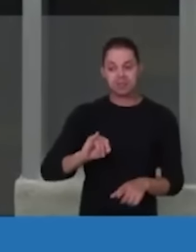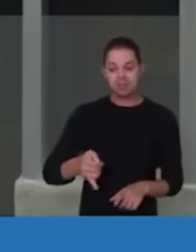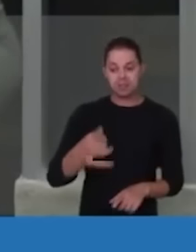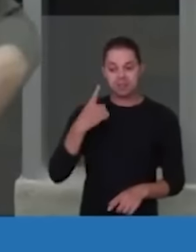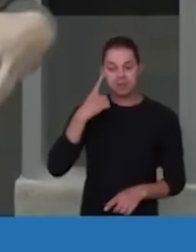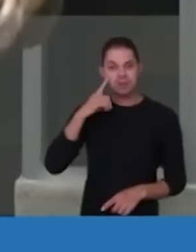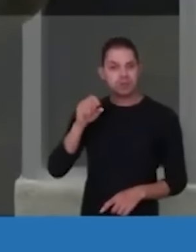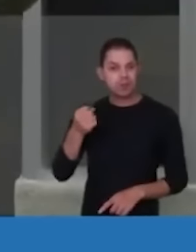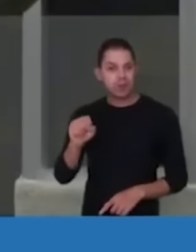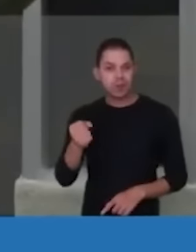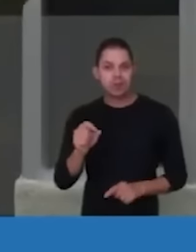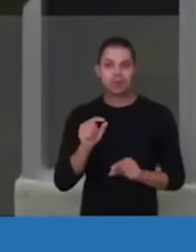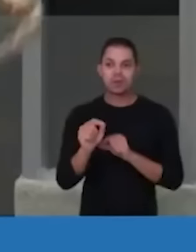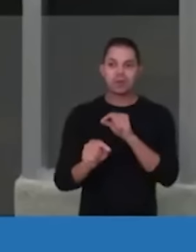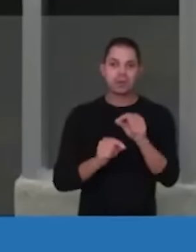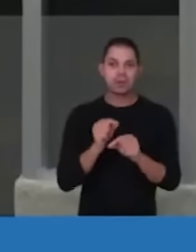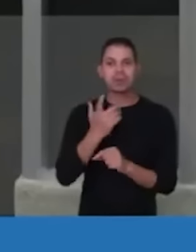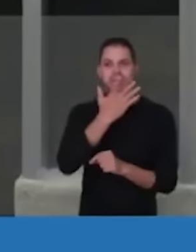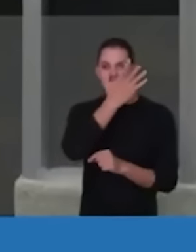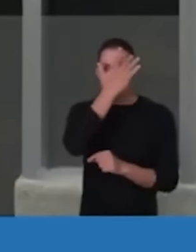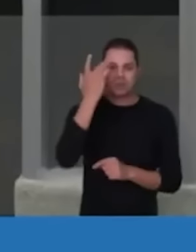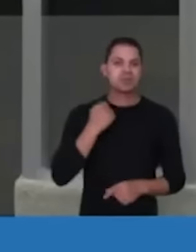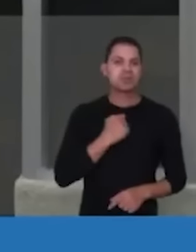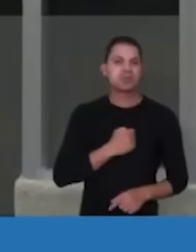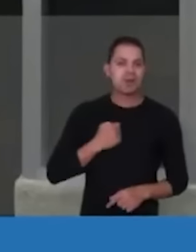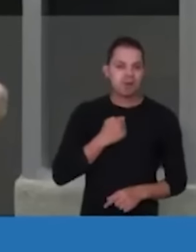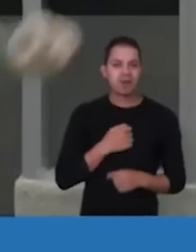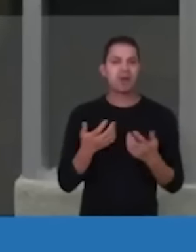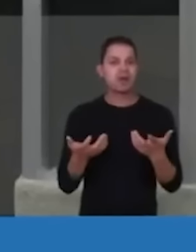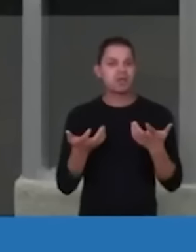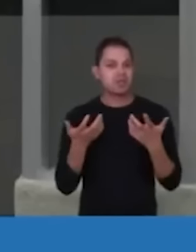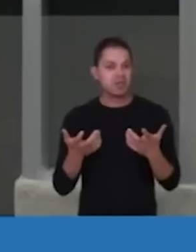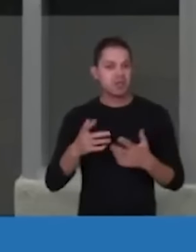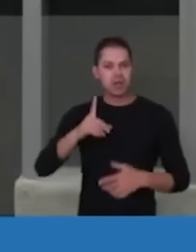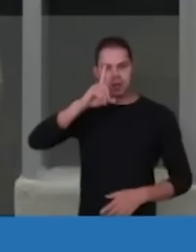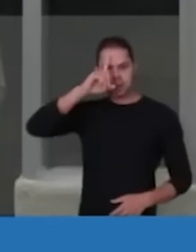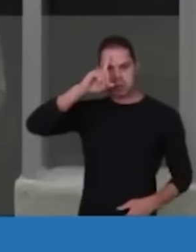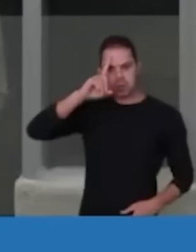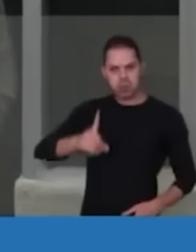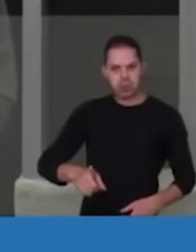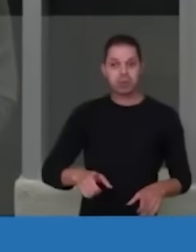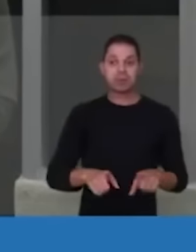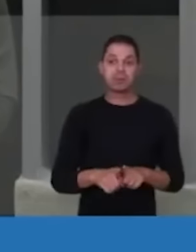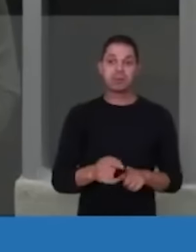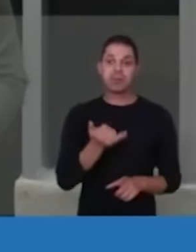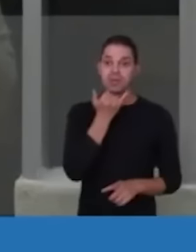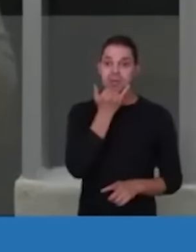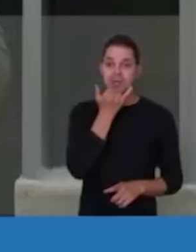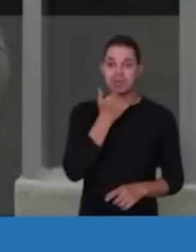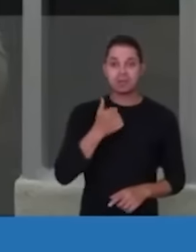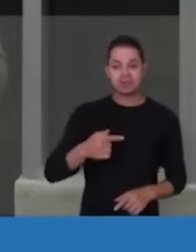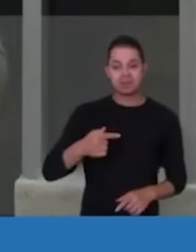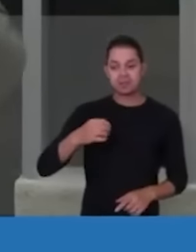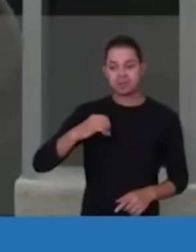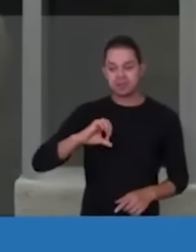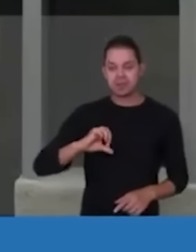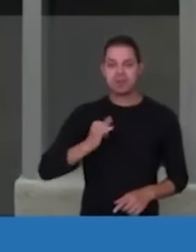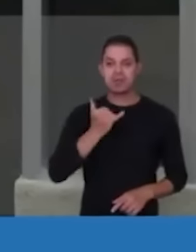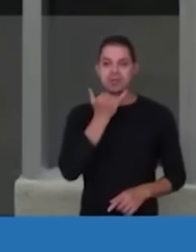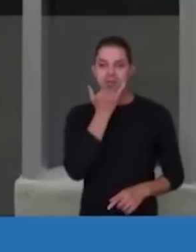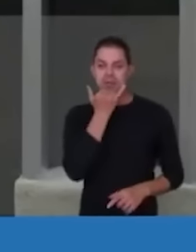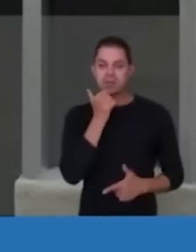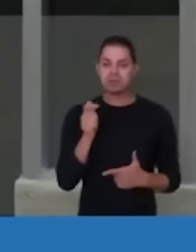senão esses viúvos do autoritarismo que foram também anistiados em 79 aliás essa Anistia tem uma